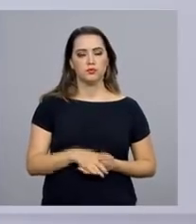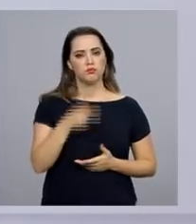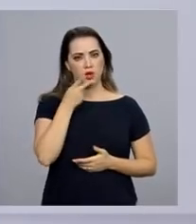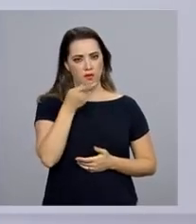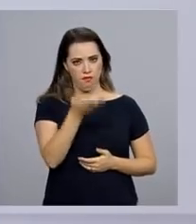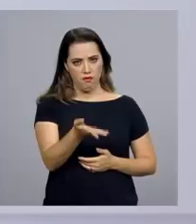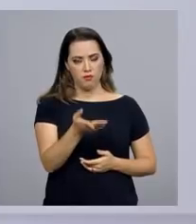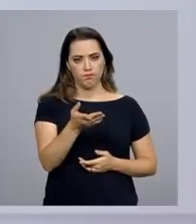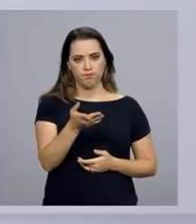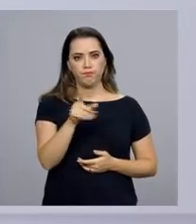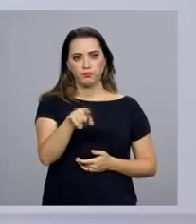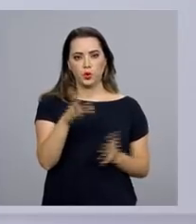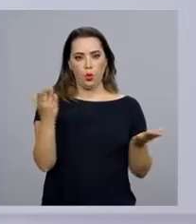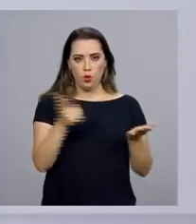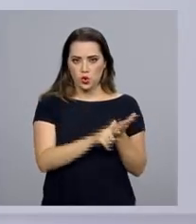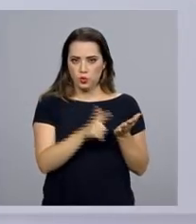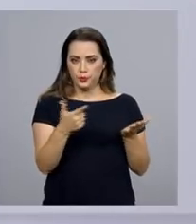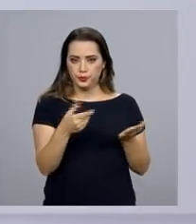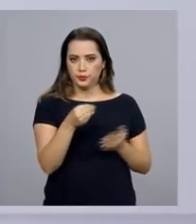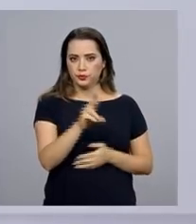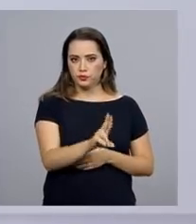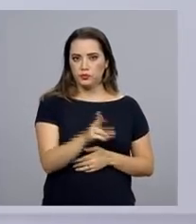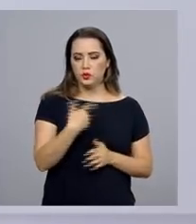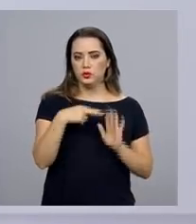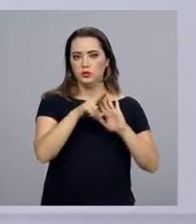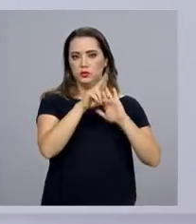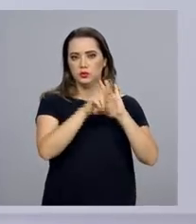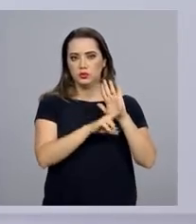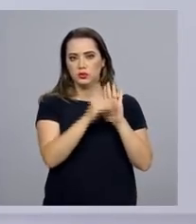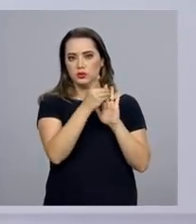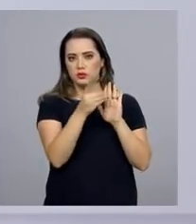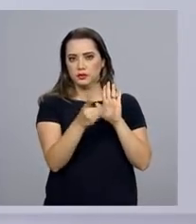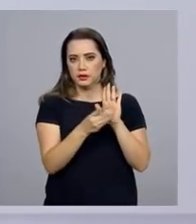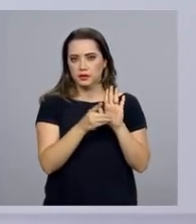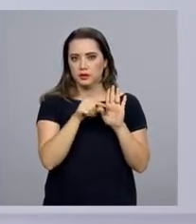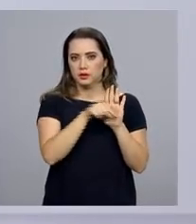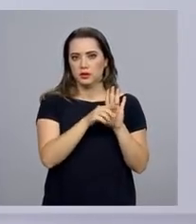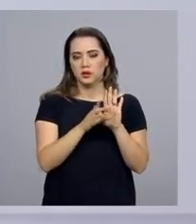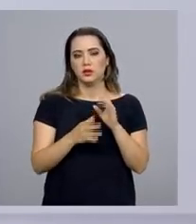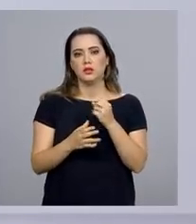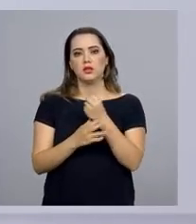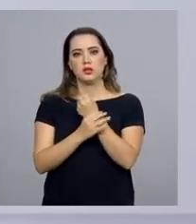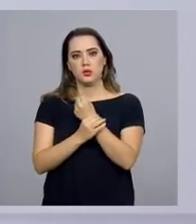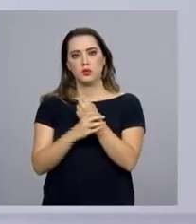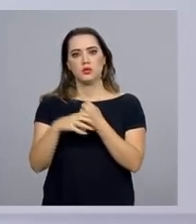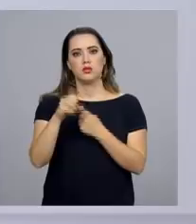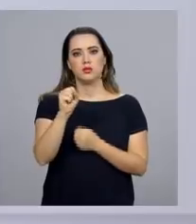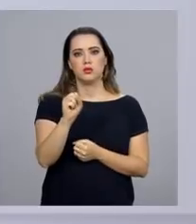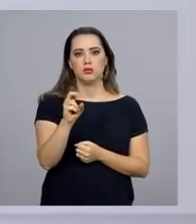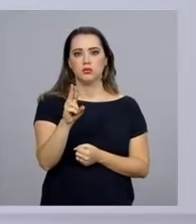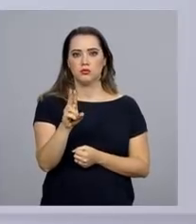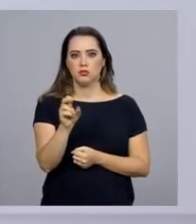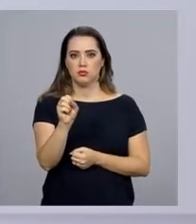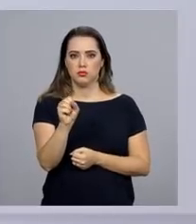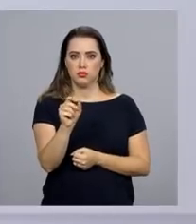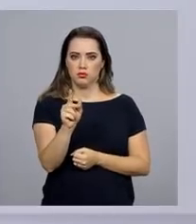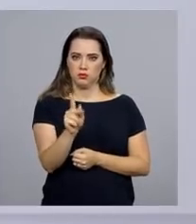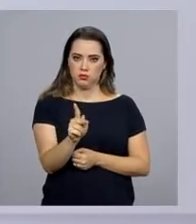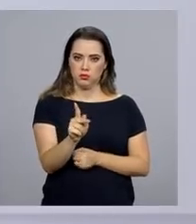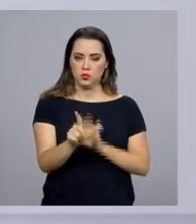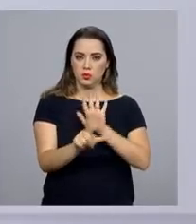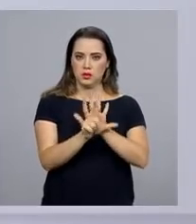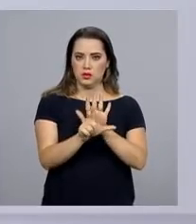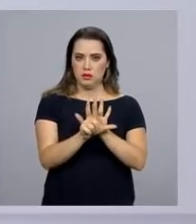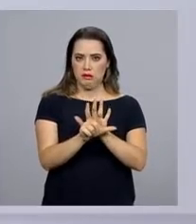esse assunto foi publicado hoje no diário oficial da união decreto que regulamenta o sistema único de segurança pública susp a lei de criação